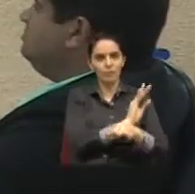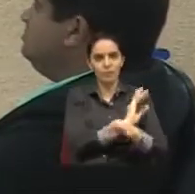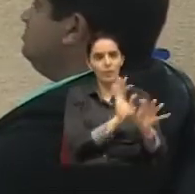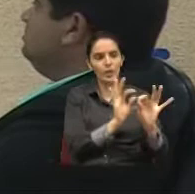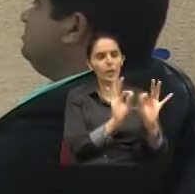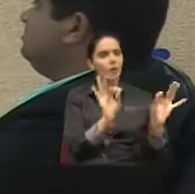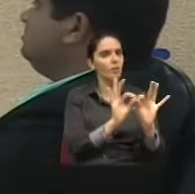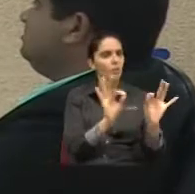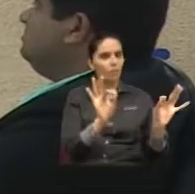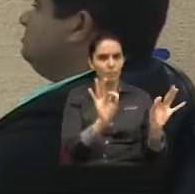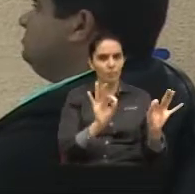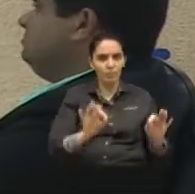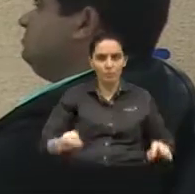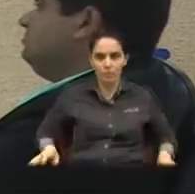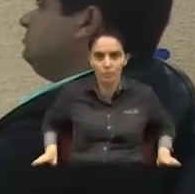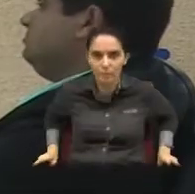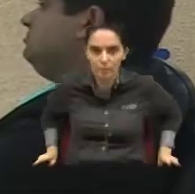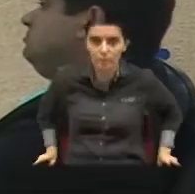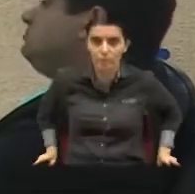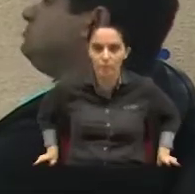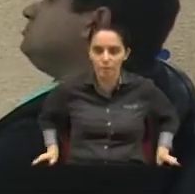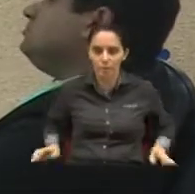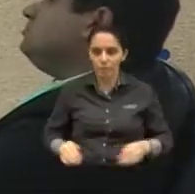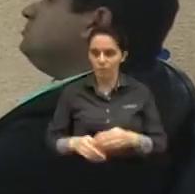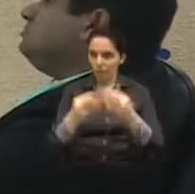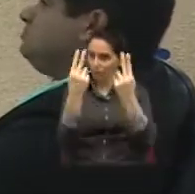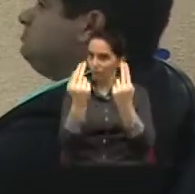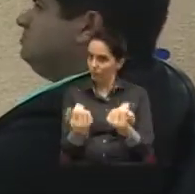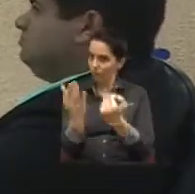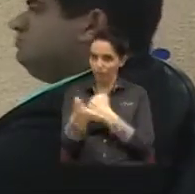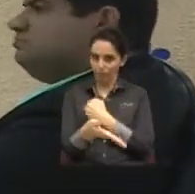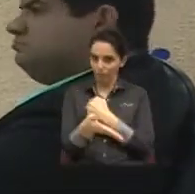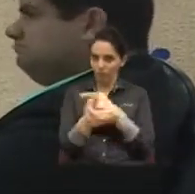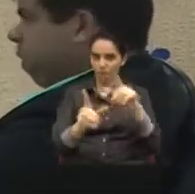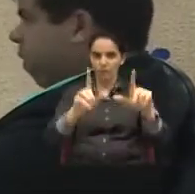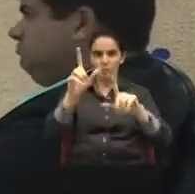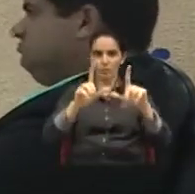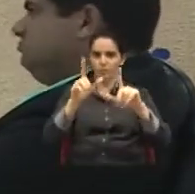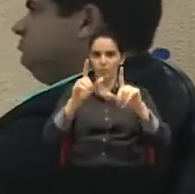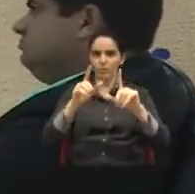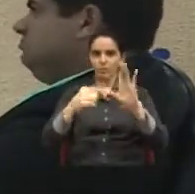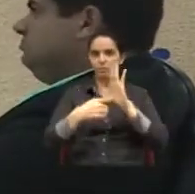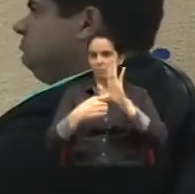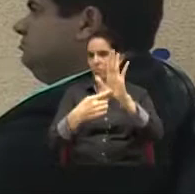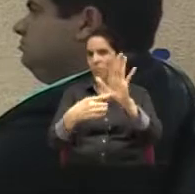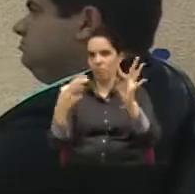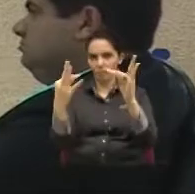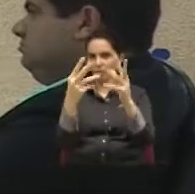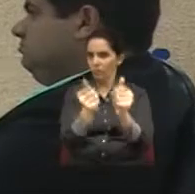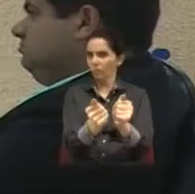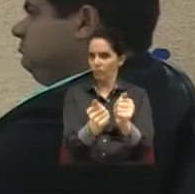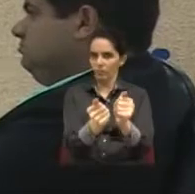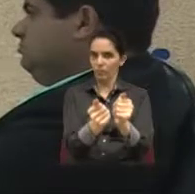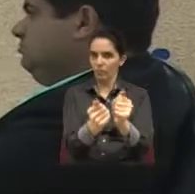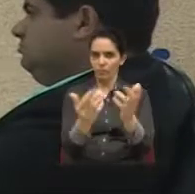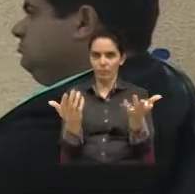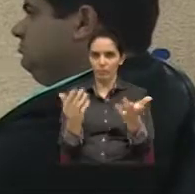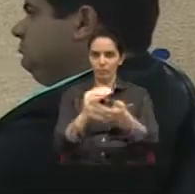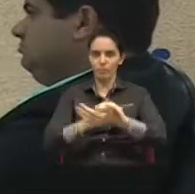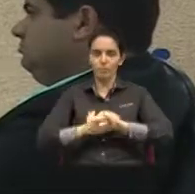podíamos assistir. Não é igual hoje que as televisões passam na sessão da tarde